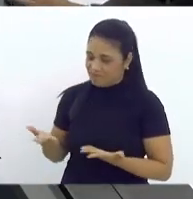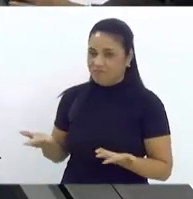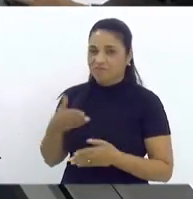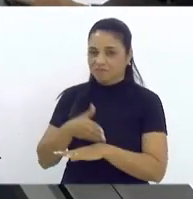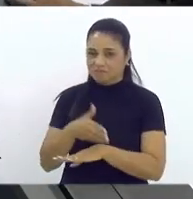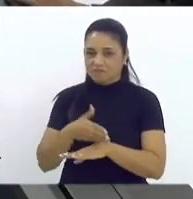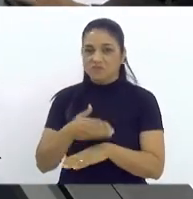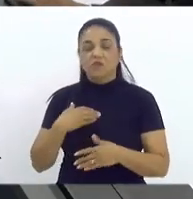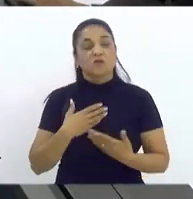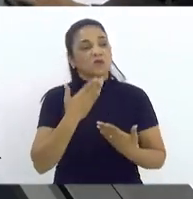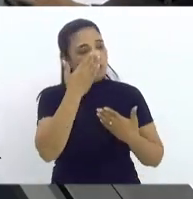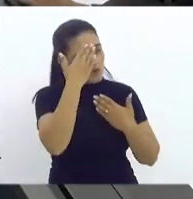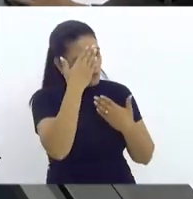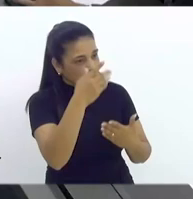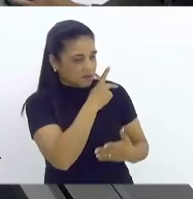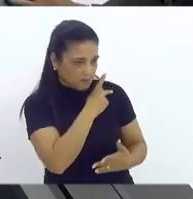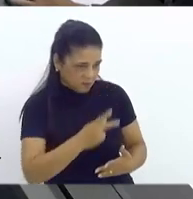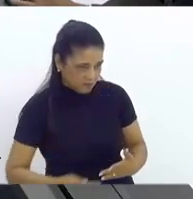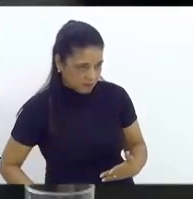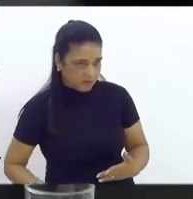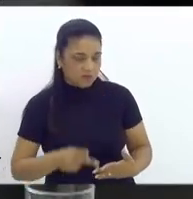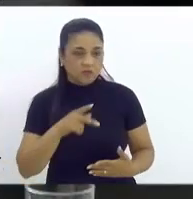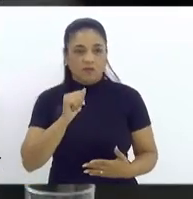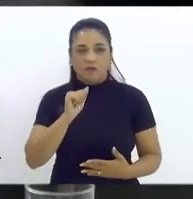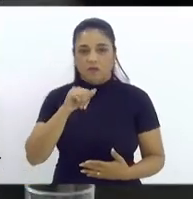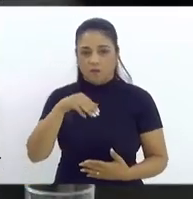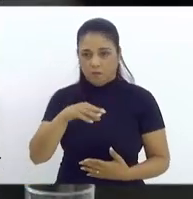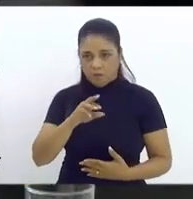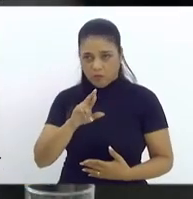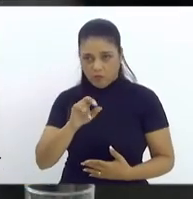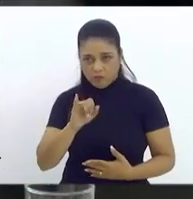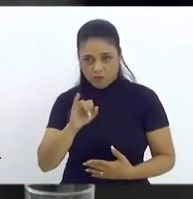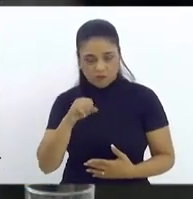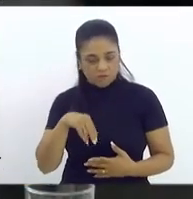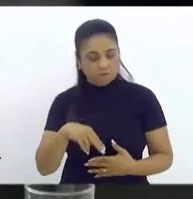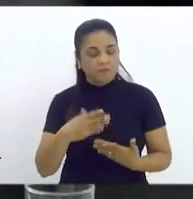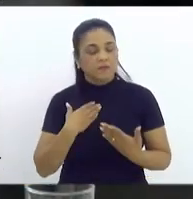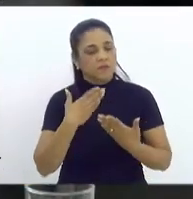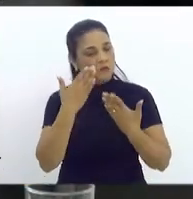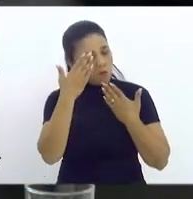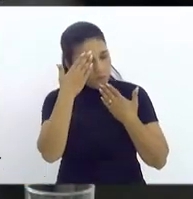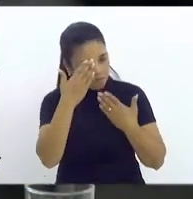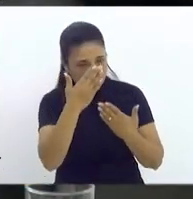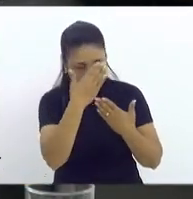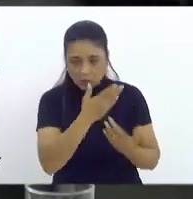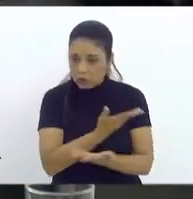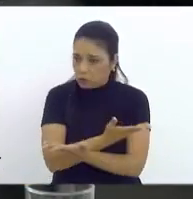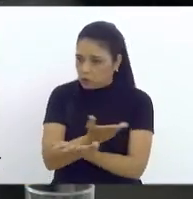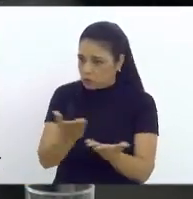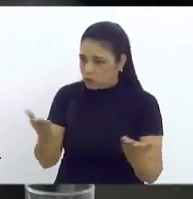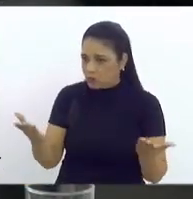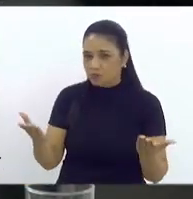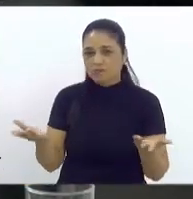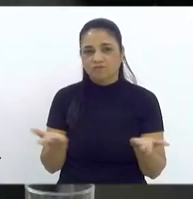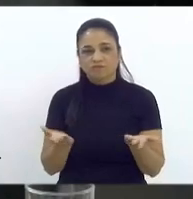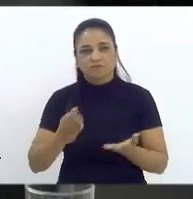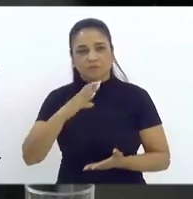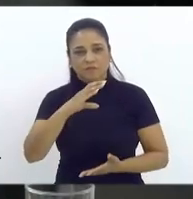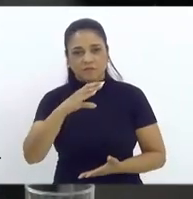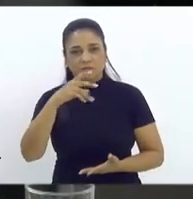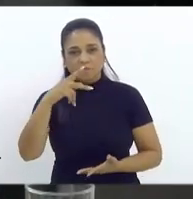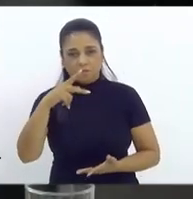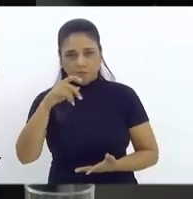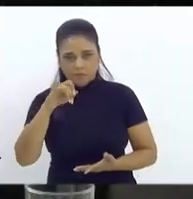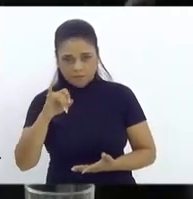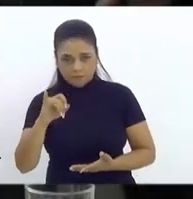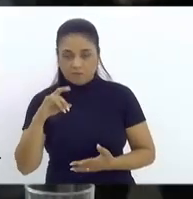Obrigado, presidente. Primeiramente, quero cumprimentar a todos aqui, que se faz presente na CPI, todos os